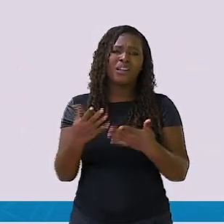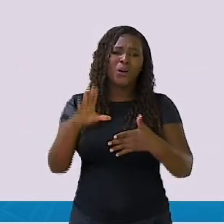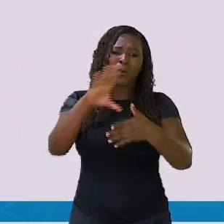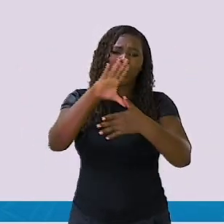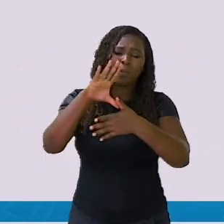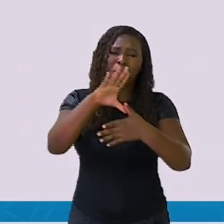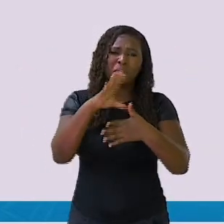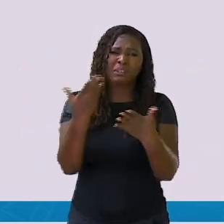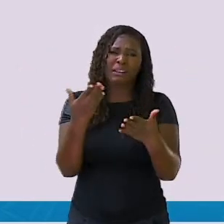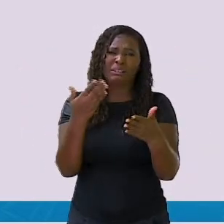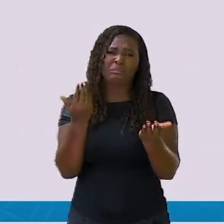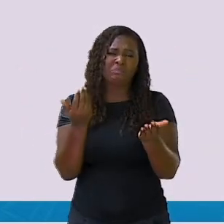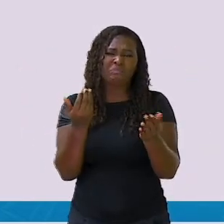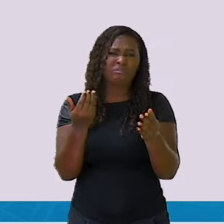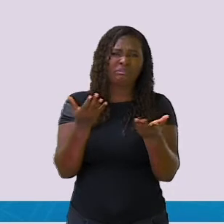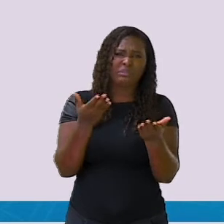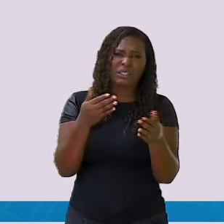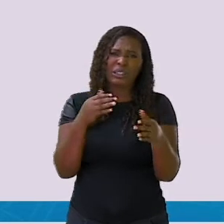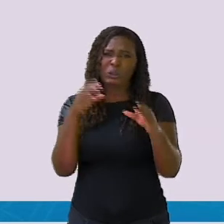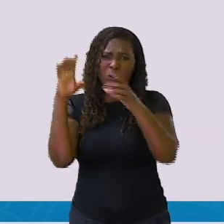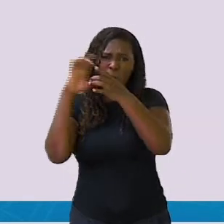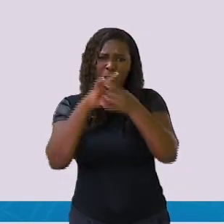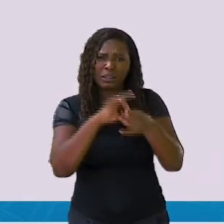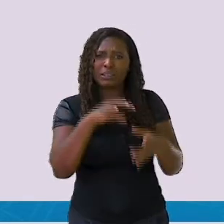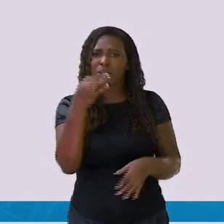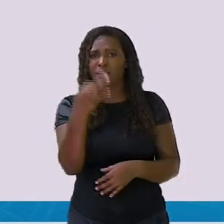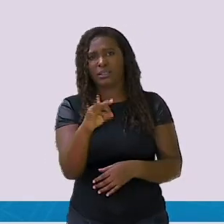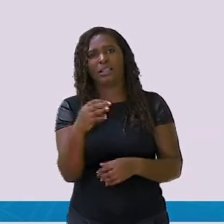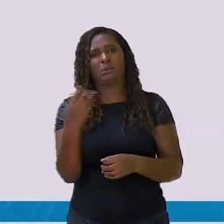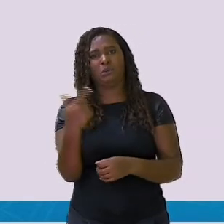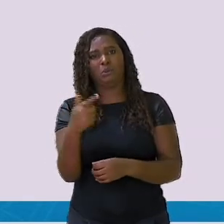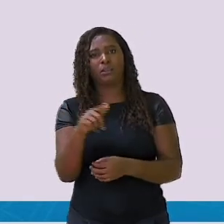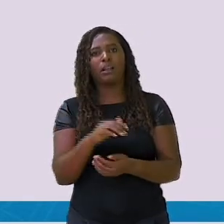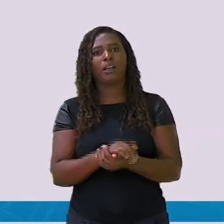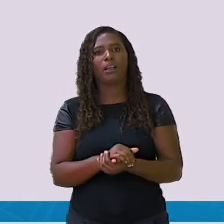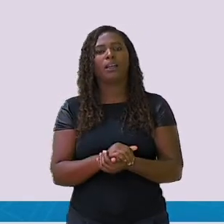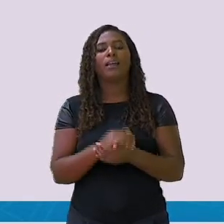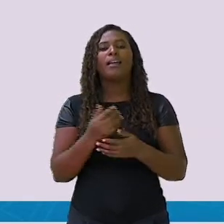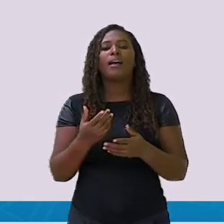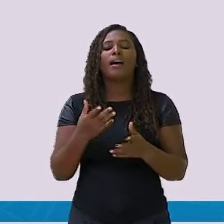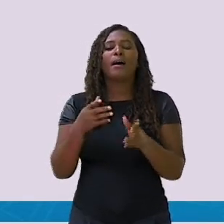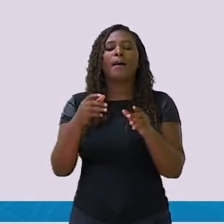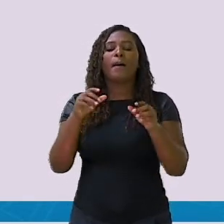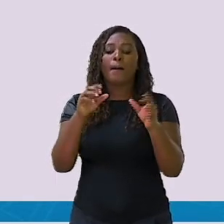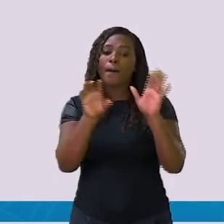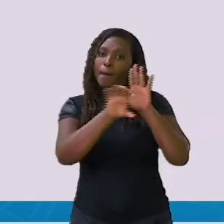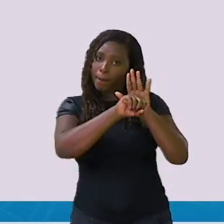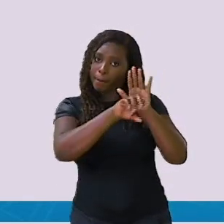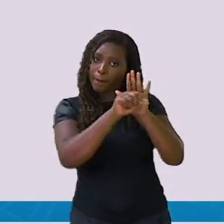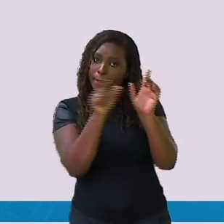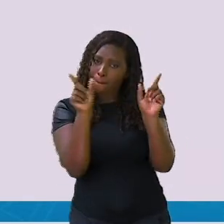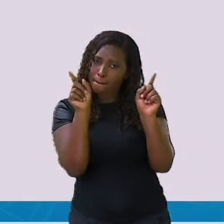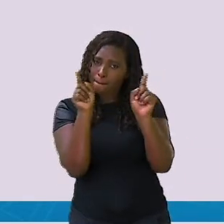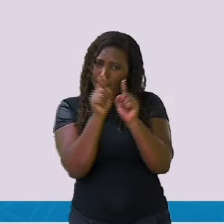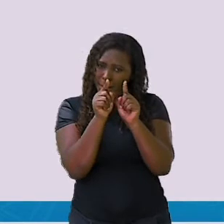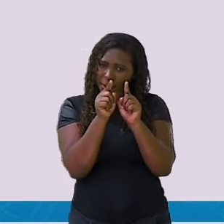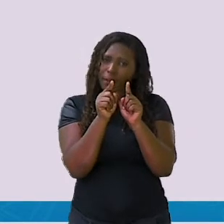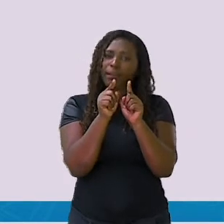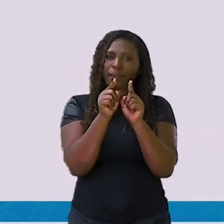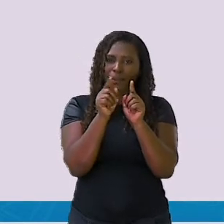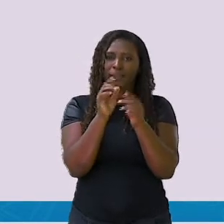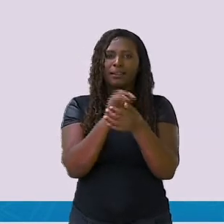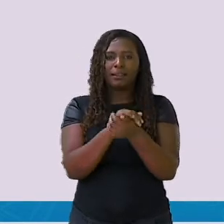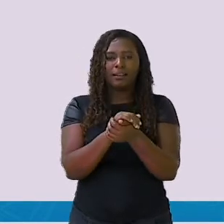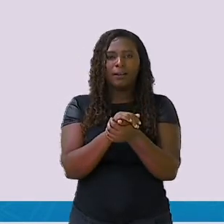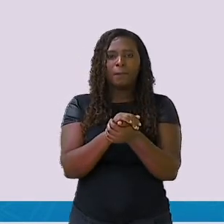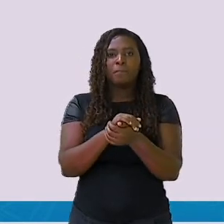sem conexão, né? Então, usem imagens menores e sempre o centro, né? O tema